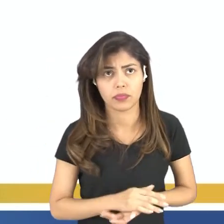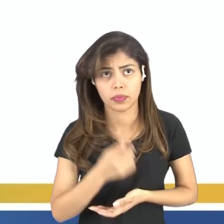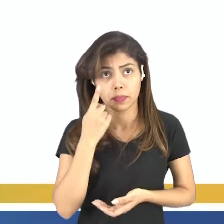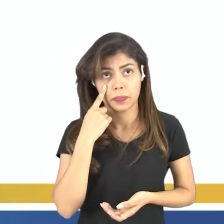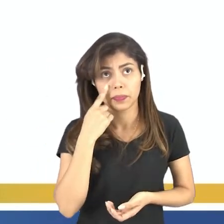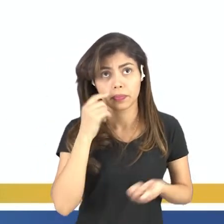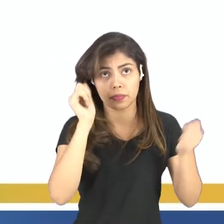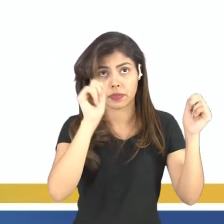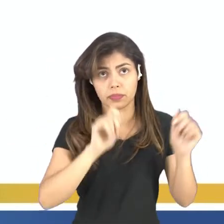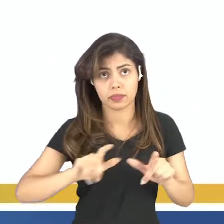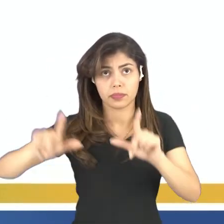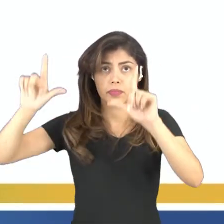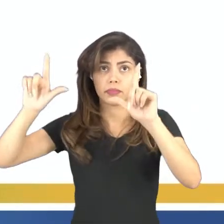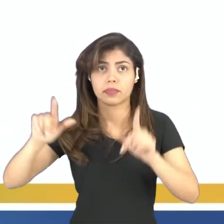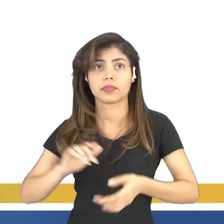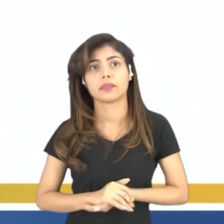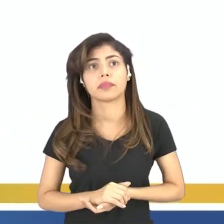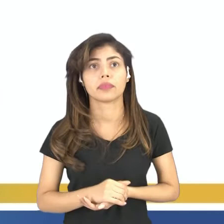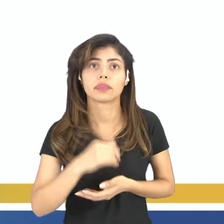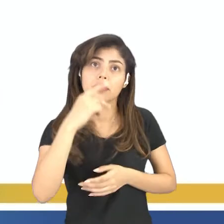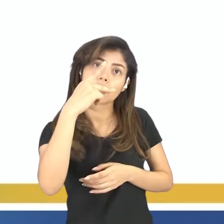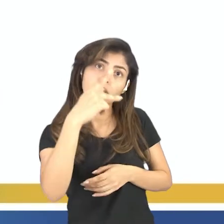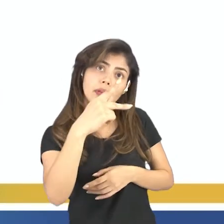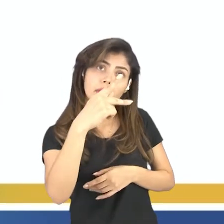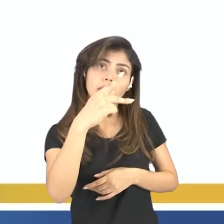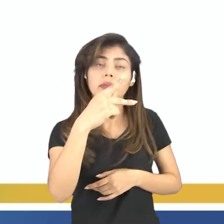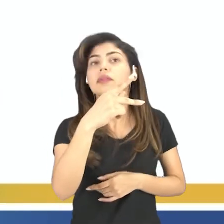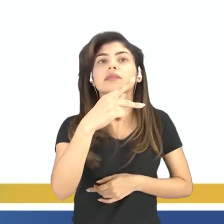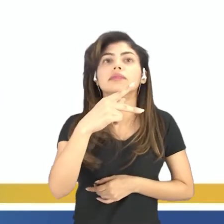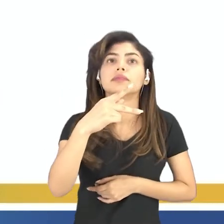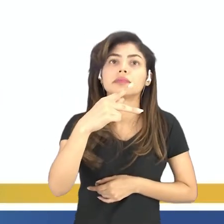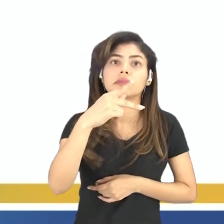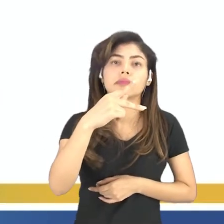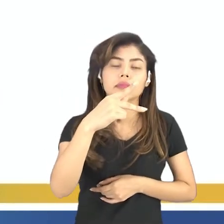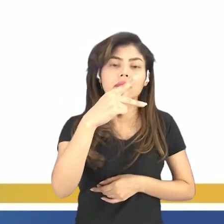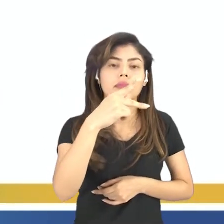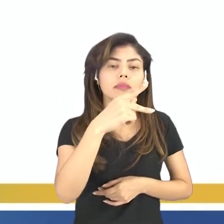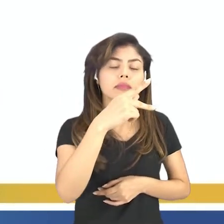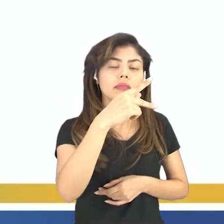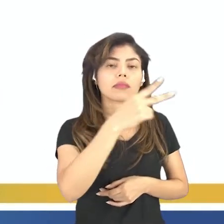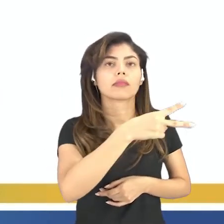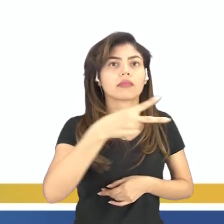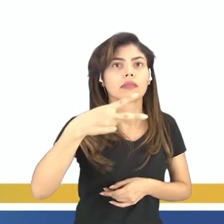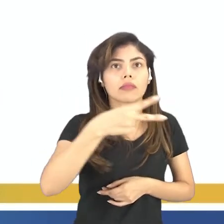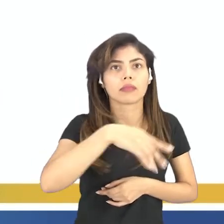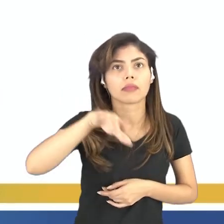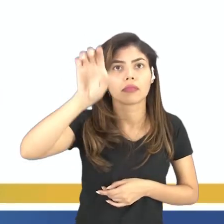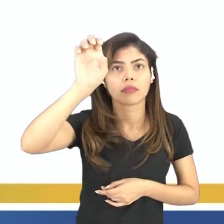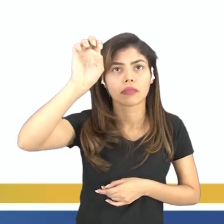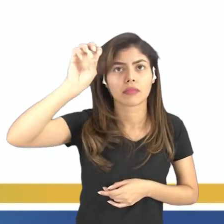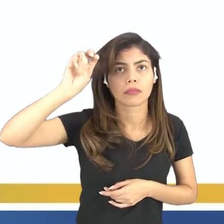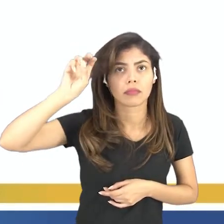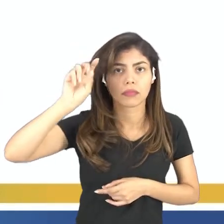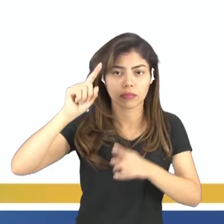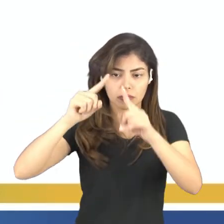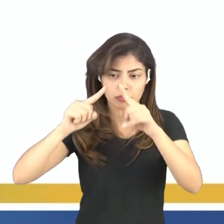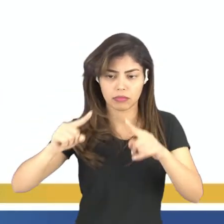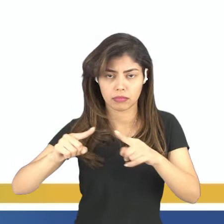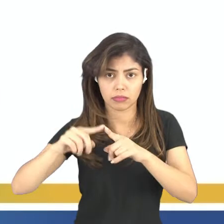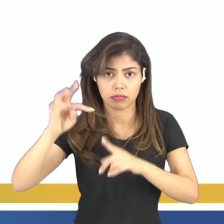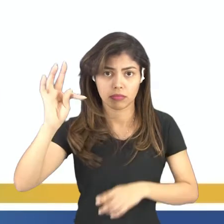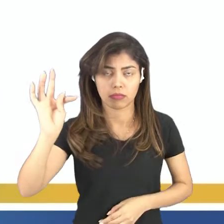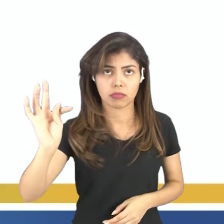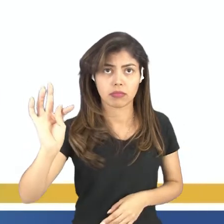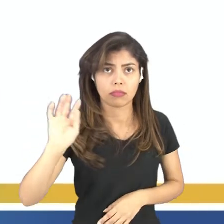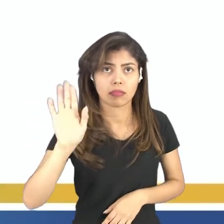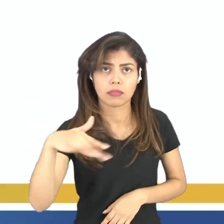nosso esqueminha. Potência, representado pela letra P, de preferência maiúsculo, é igual a E sobre ΔT. E quais são as unidades